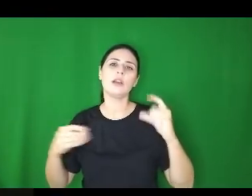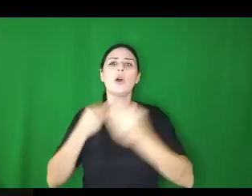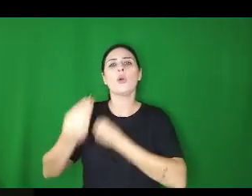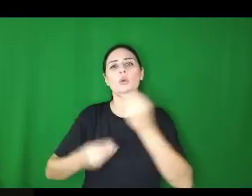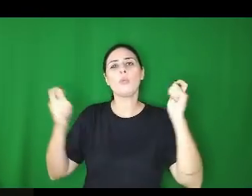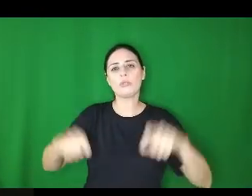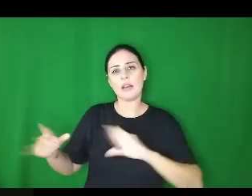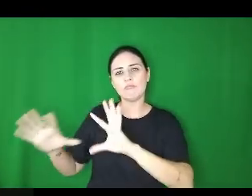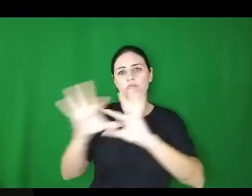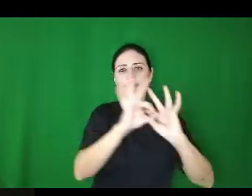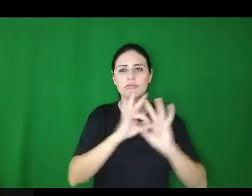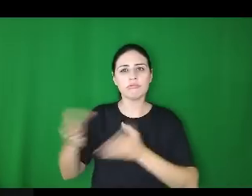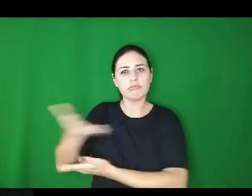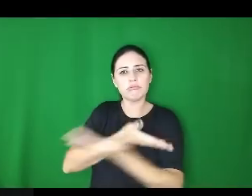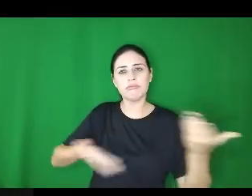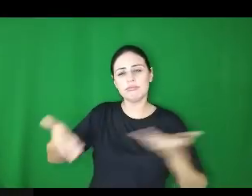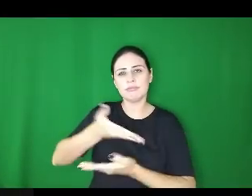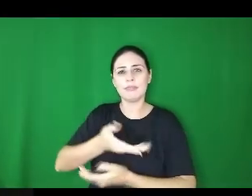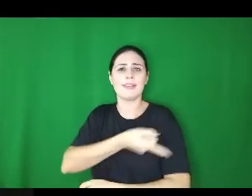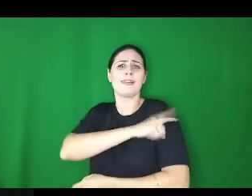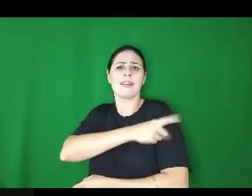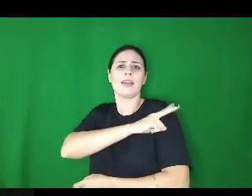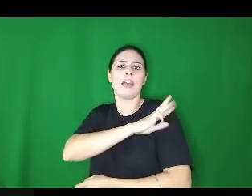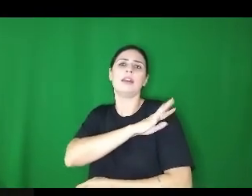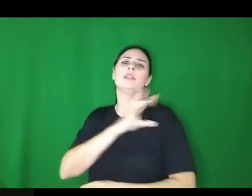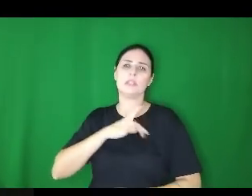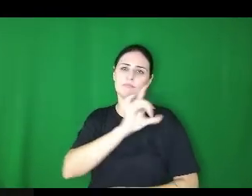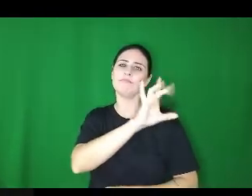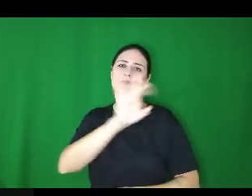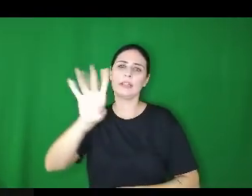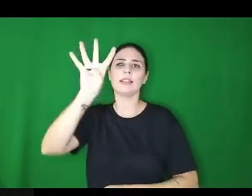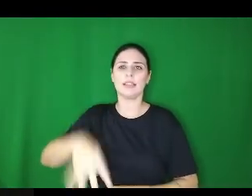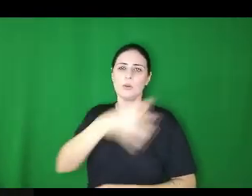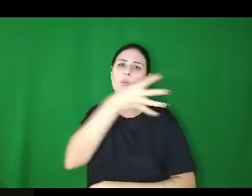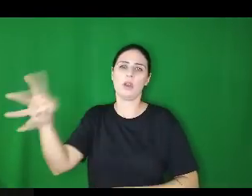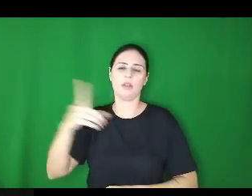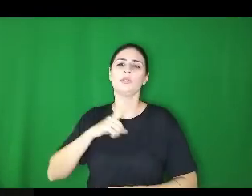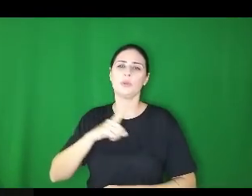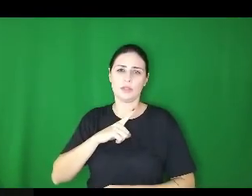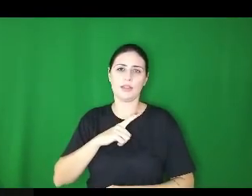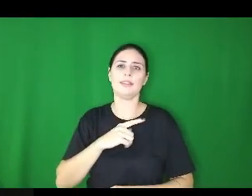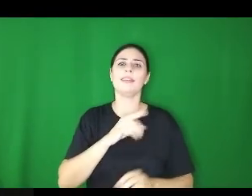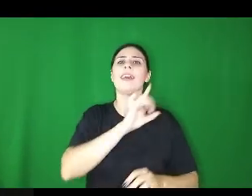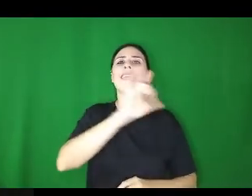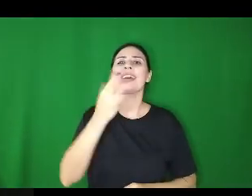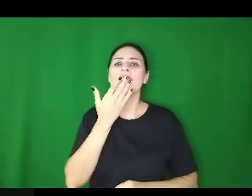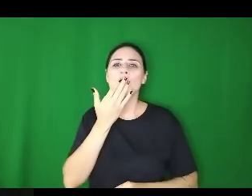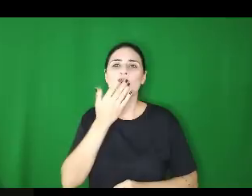mas esse conteúdo de geografia, que é localização espacial, por exemplo, e eu associo isso